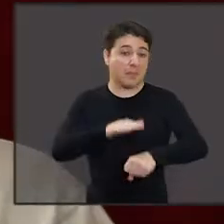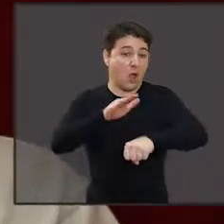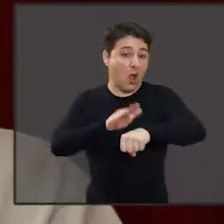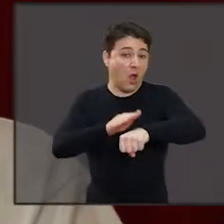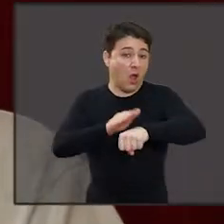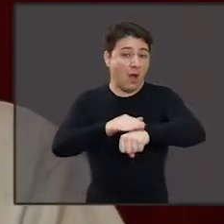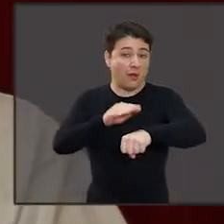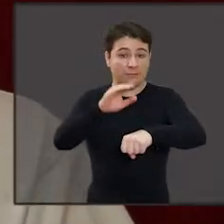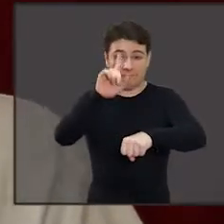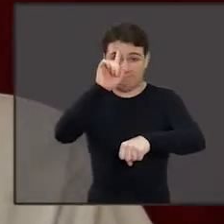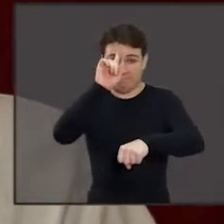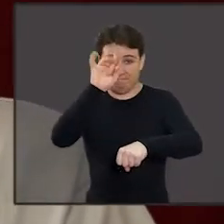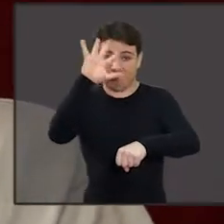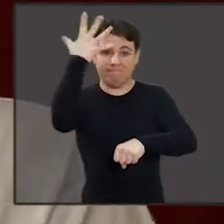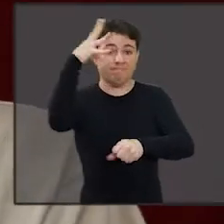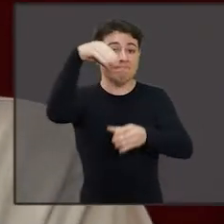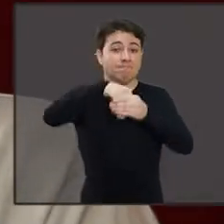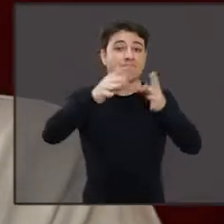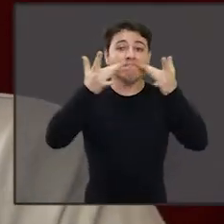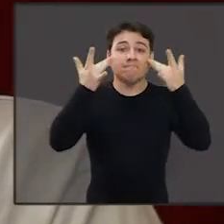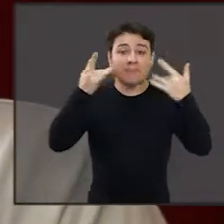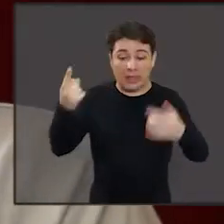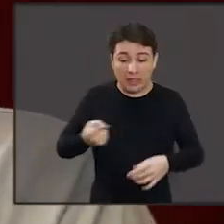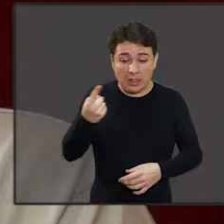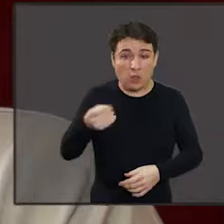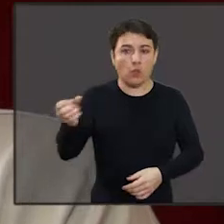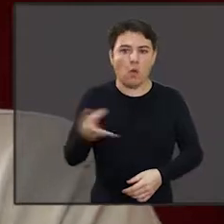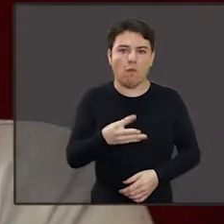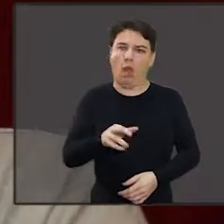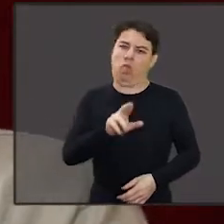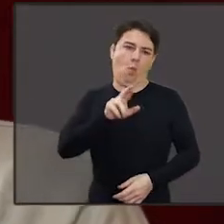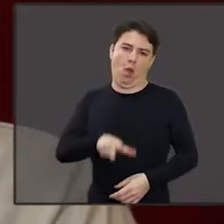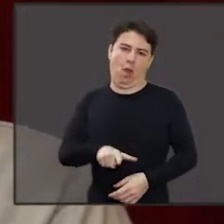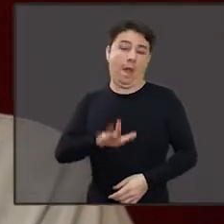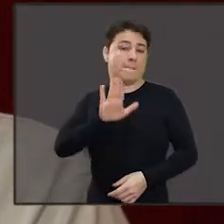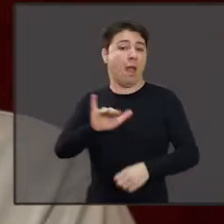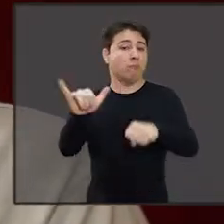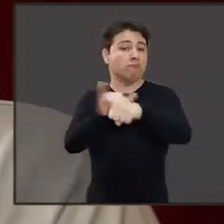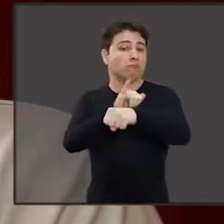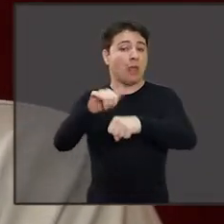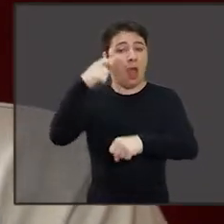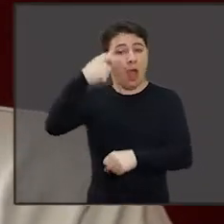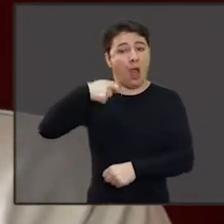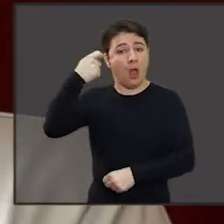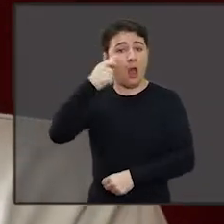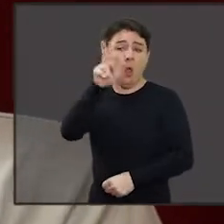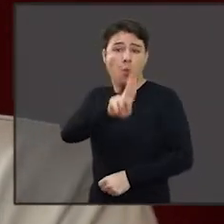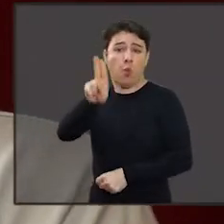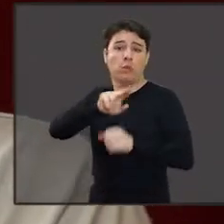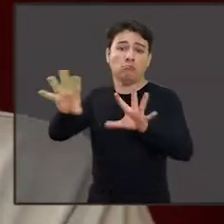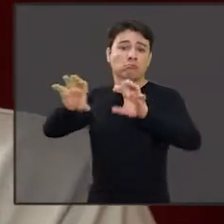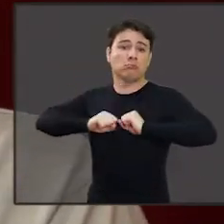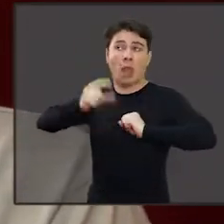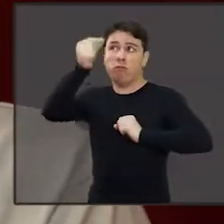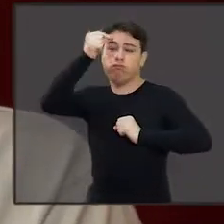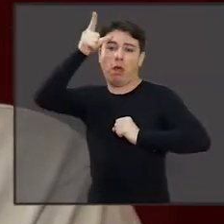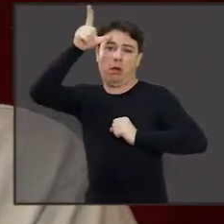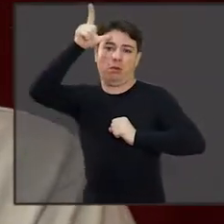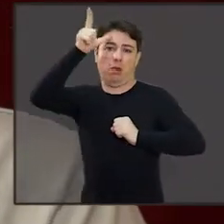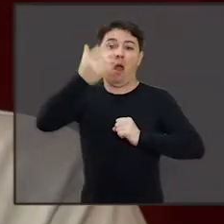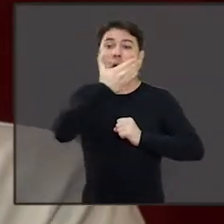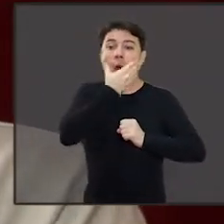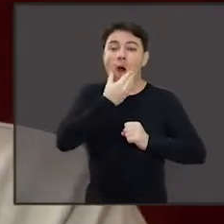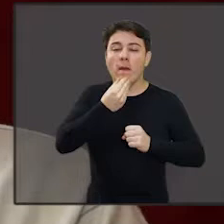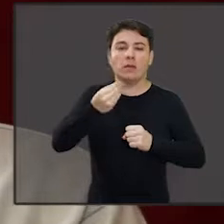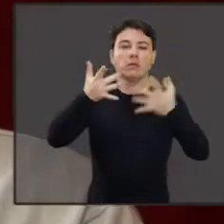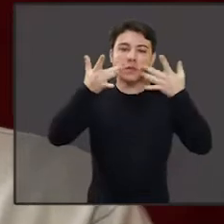A improvisação teatral, ela está presente no teatro desde sempre. Não é que não se fazia improviso